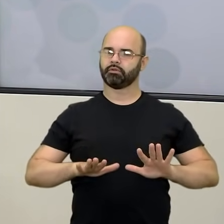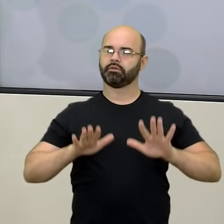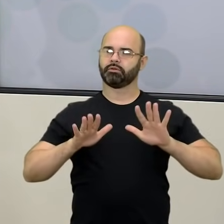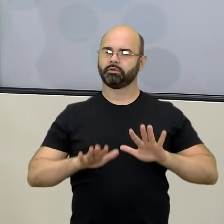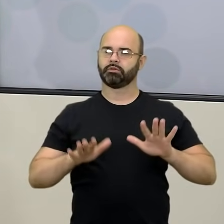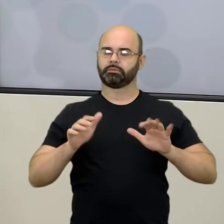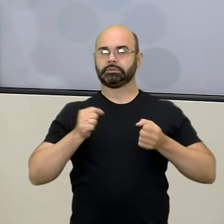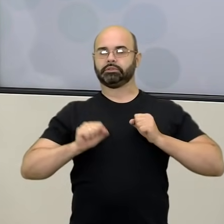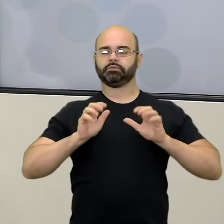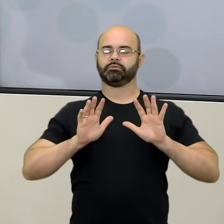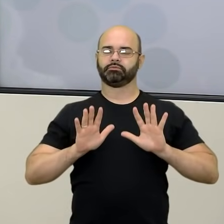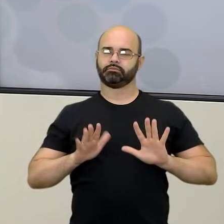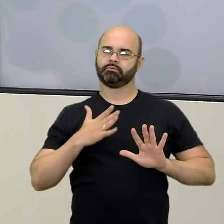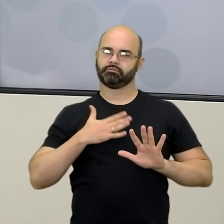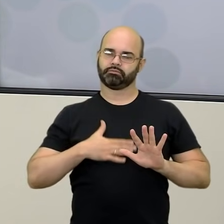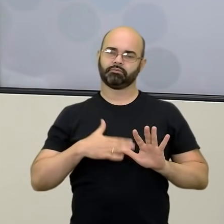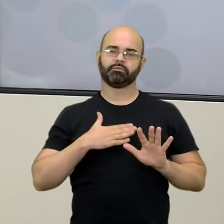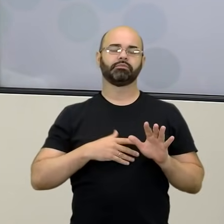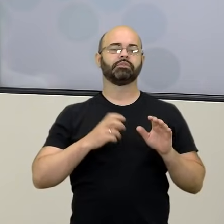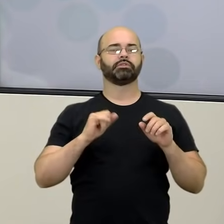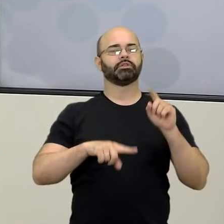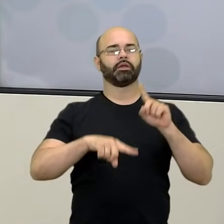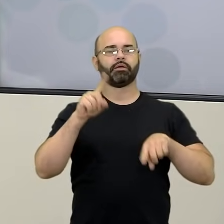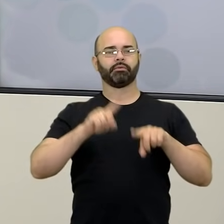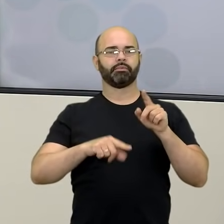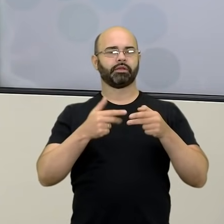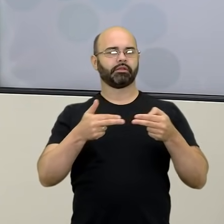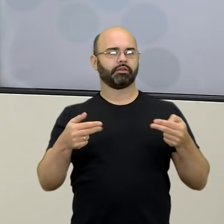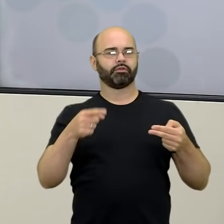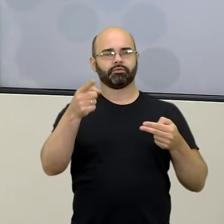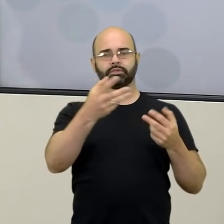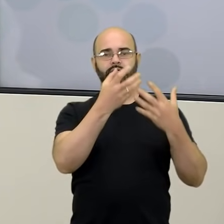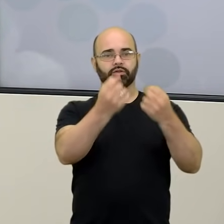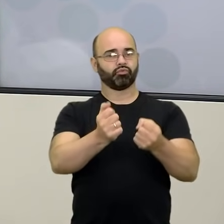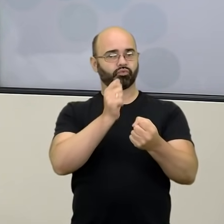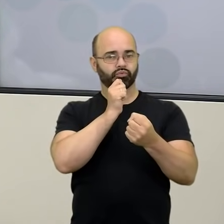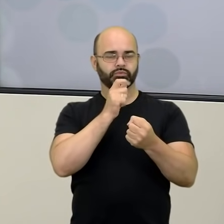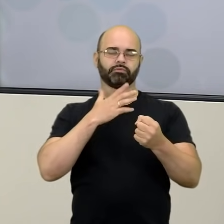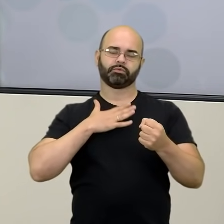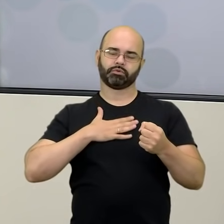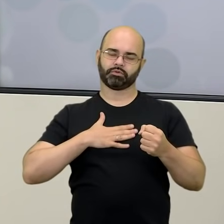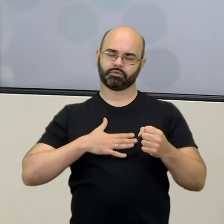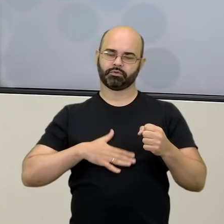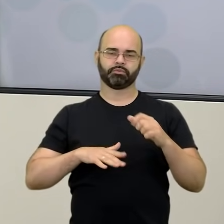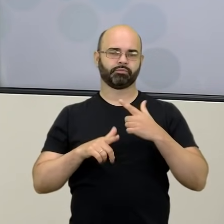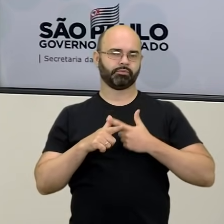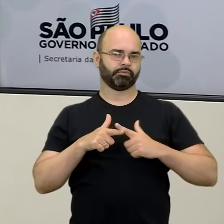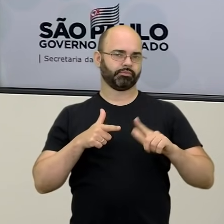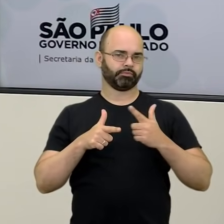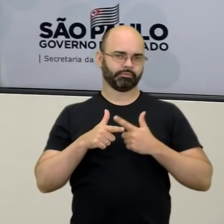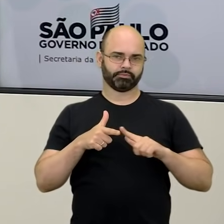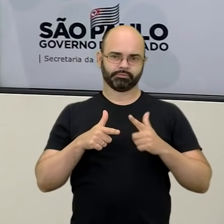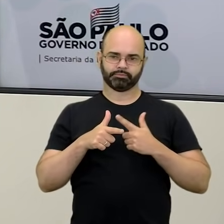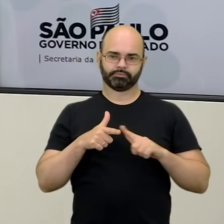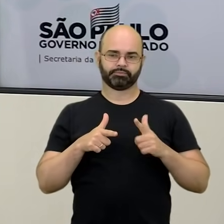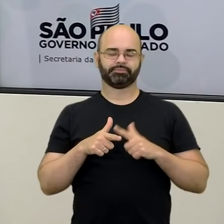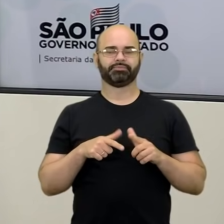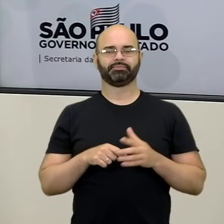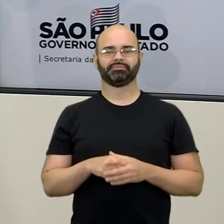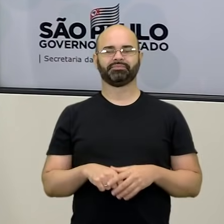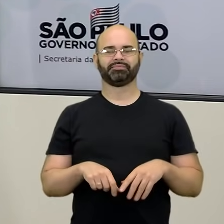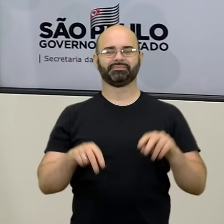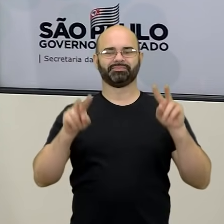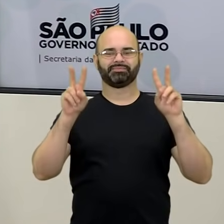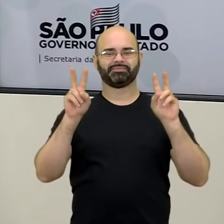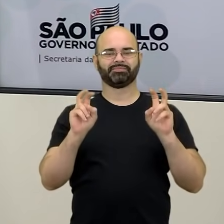você ainda não recebeu lá o material fica tranquilo a gente vai falar mais sobre isso a gente vai começar o assunto então o título da